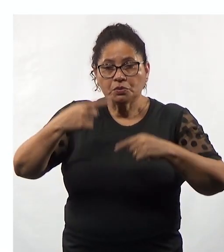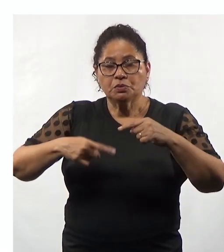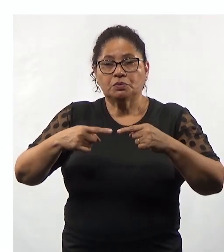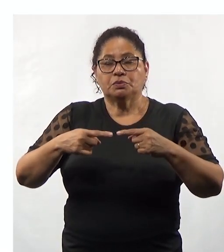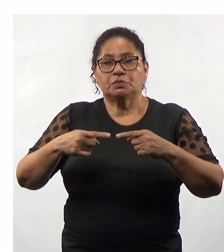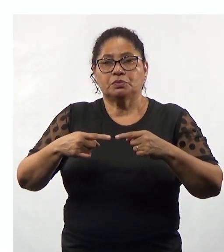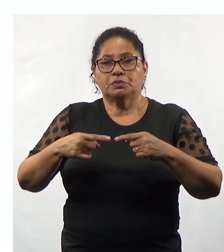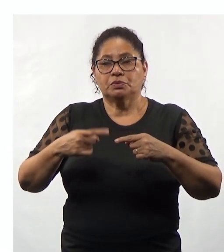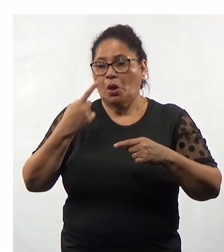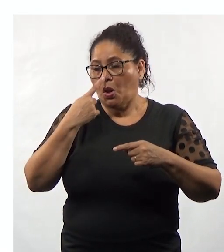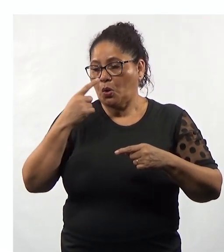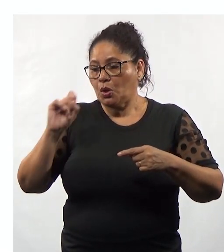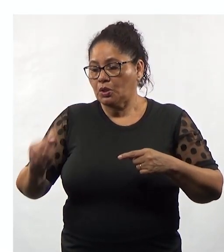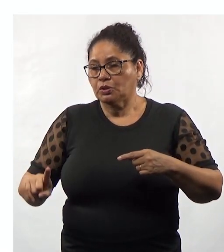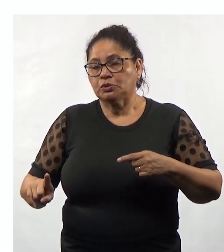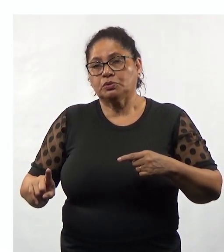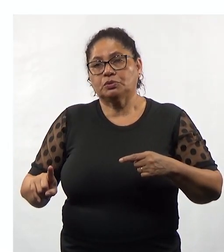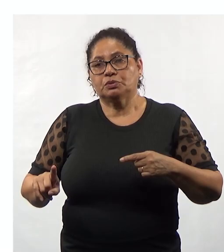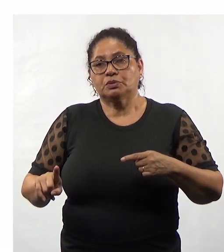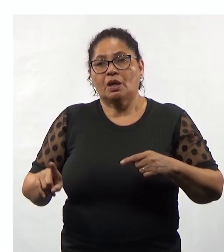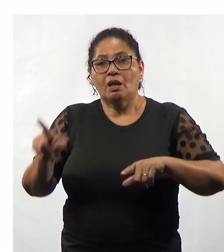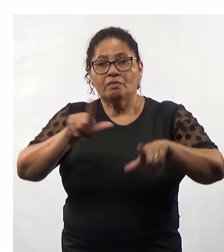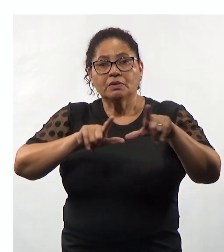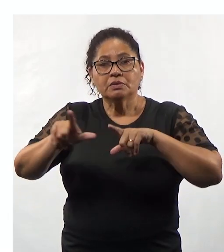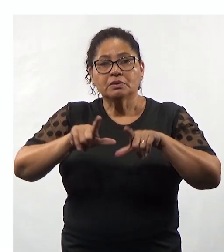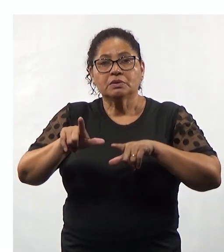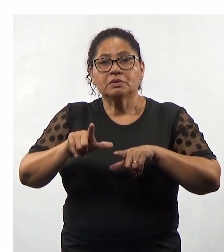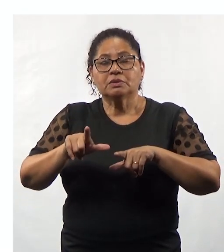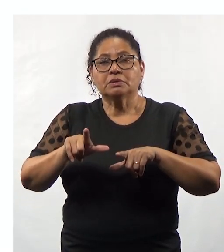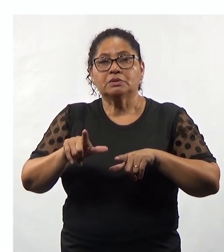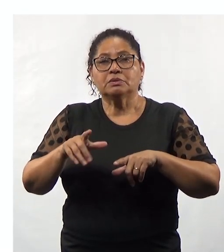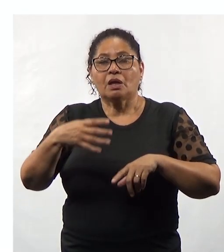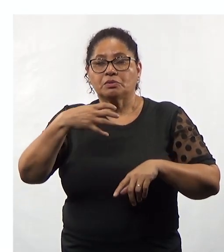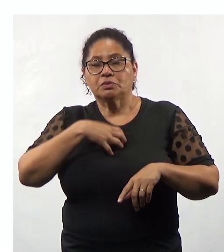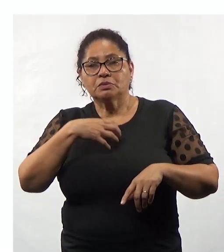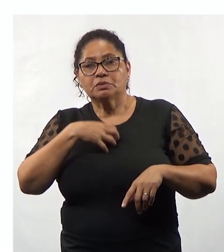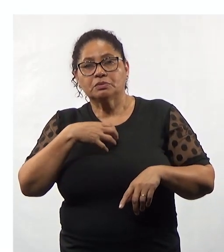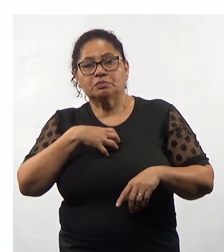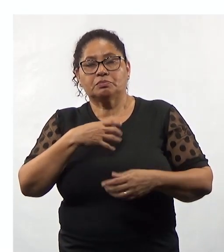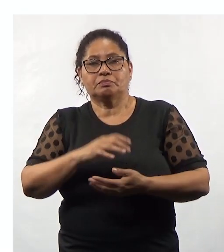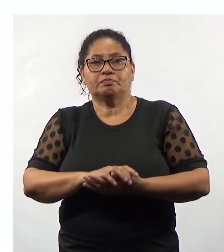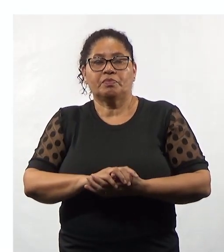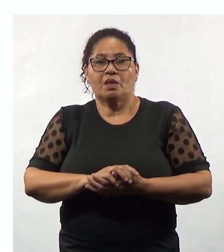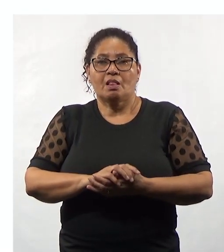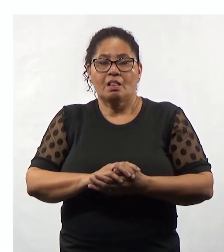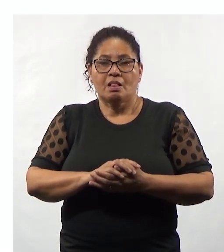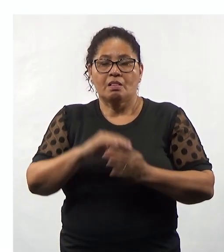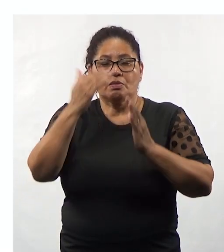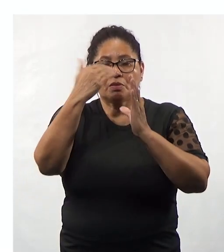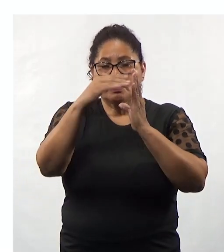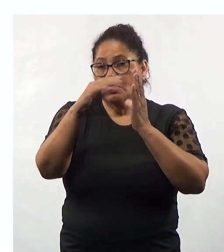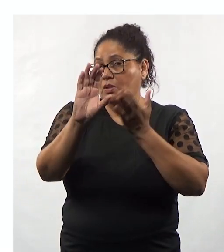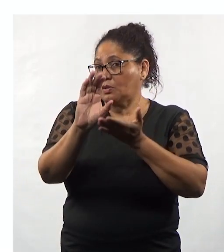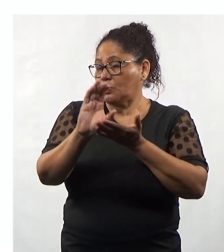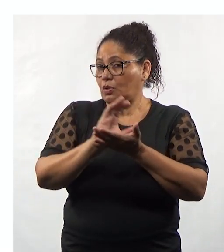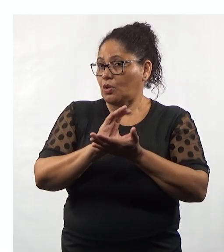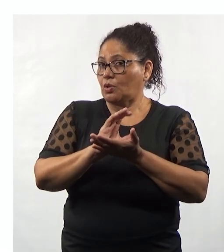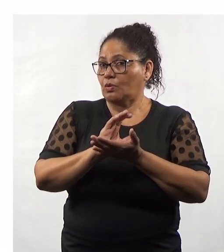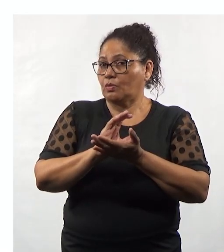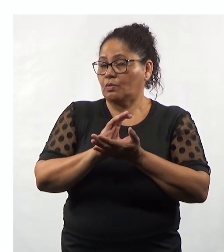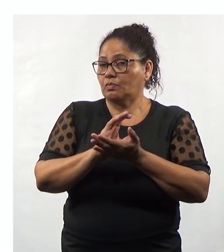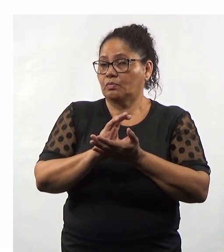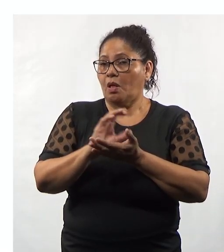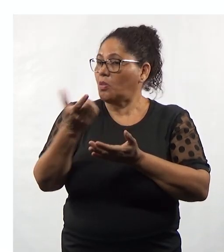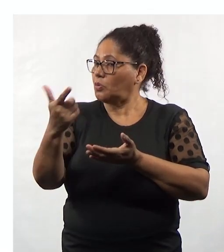Resíduos Sólidos. E aí ela vai trabalhar nesse sentido, dentro desse orçamento. Ela não pode destinar